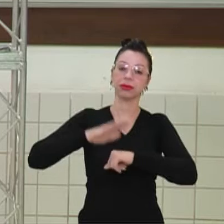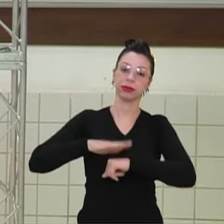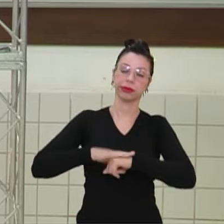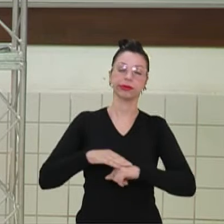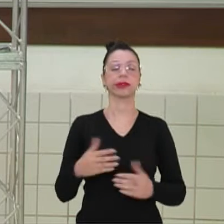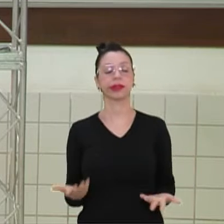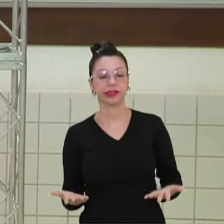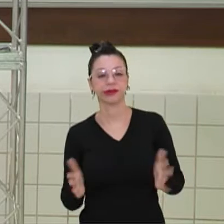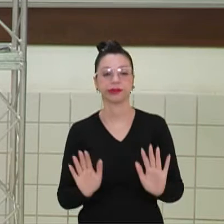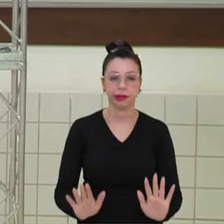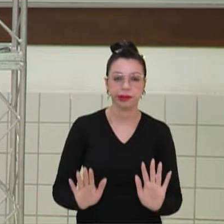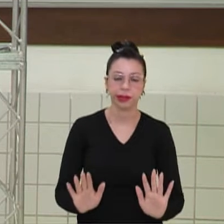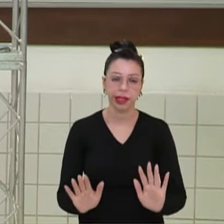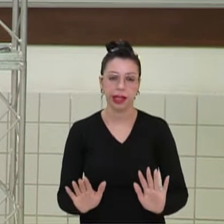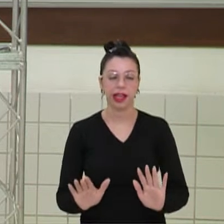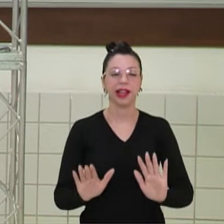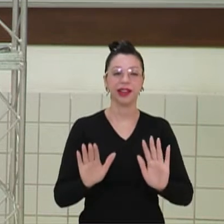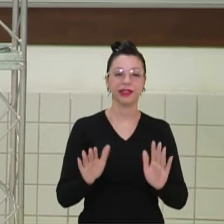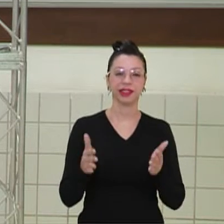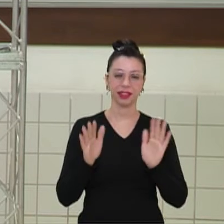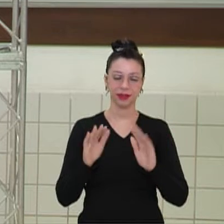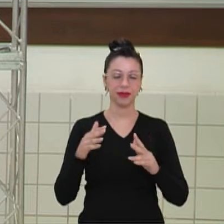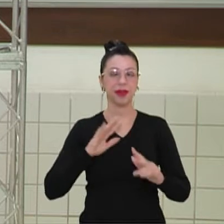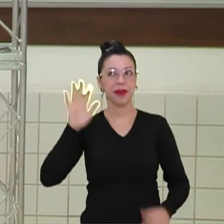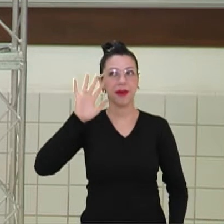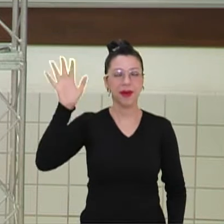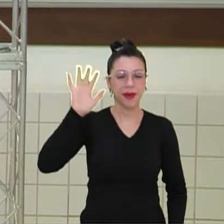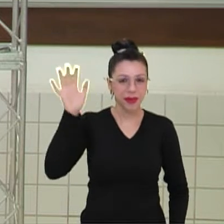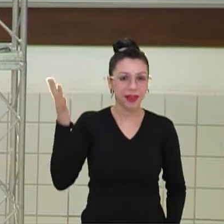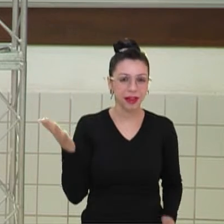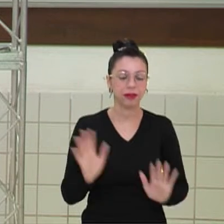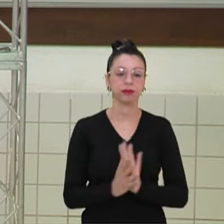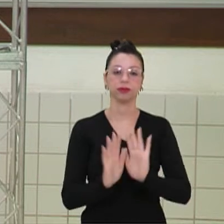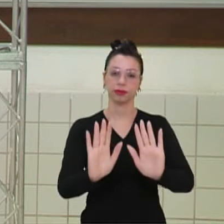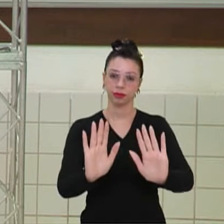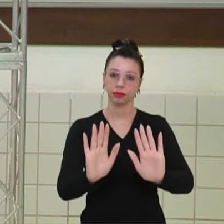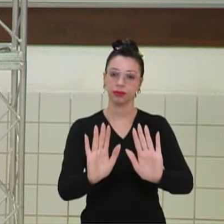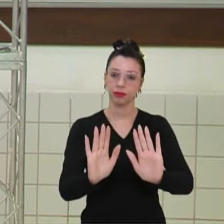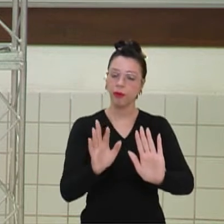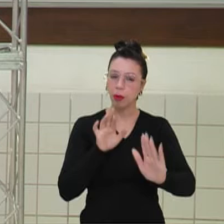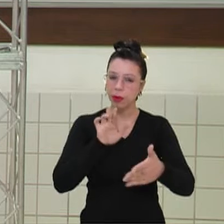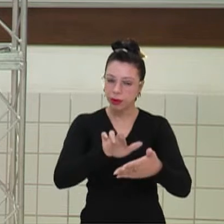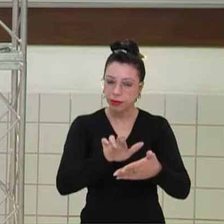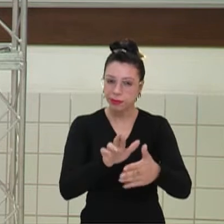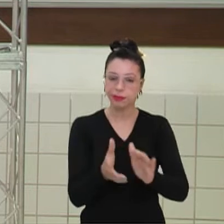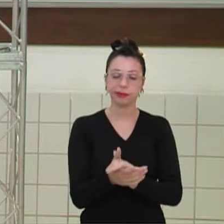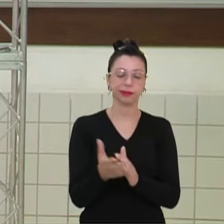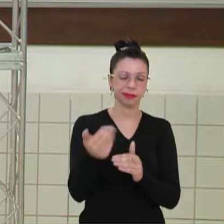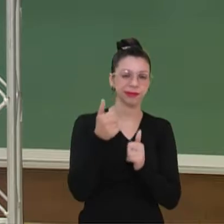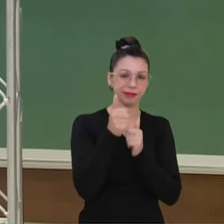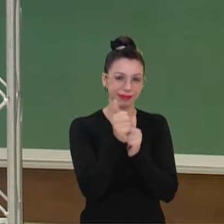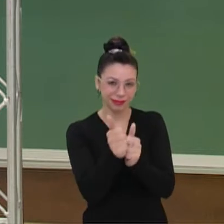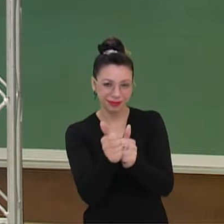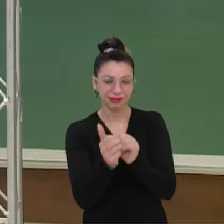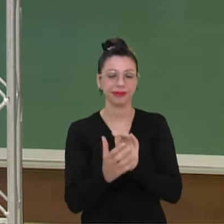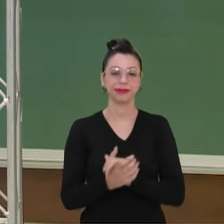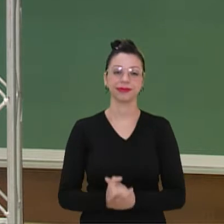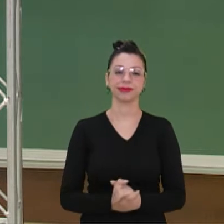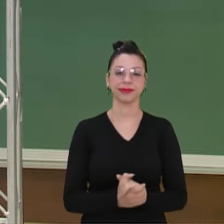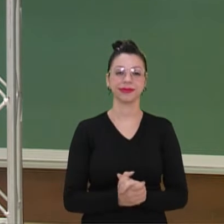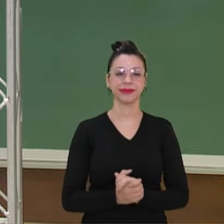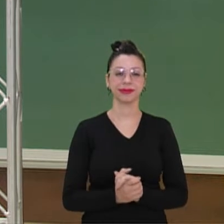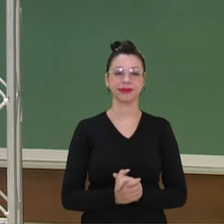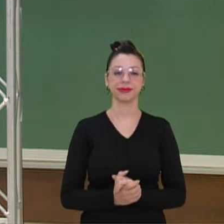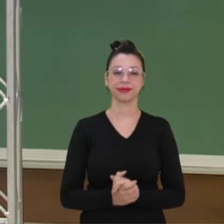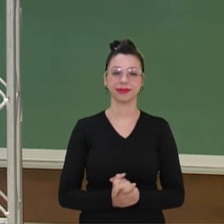Tá bom, sei, me aluguei, viajei na batatinha, mas tranquilo, vamos resolver? Então me acompanhe. Olha só,